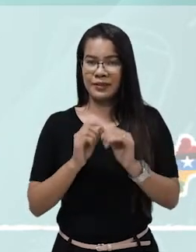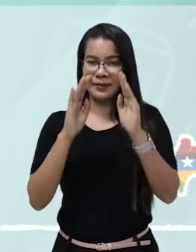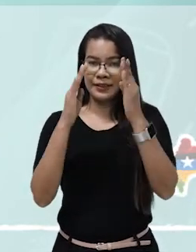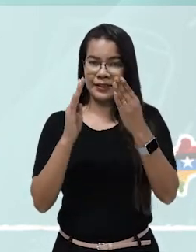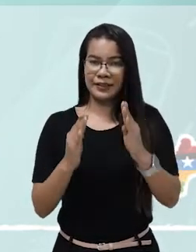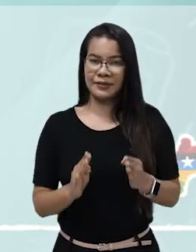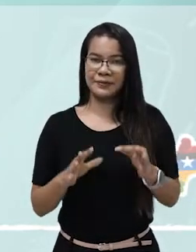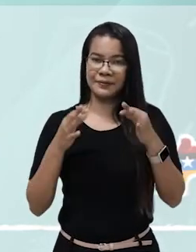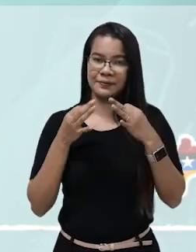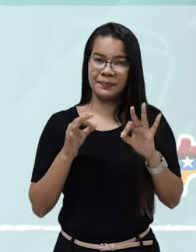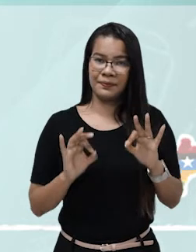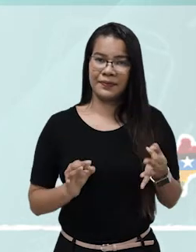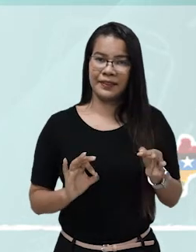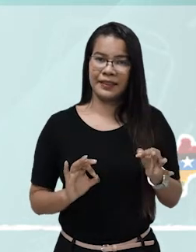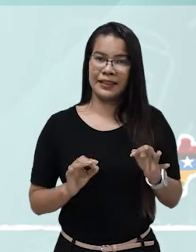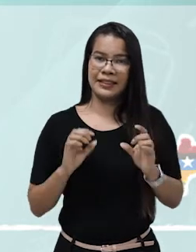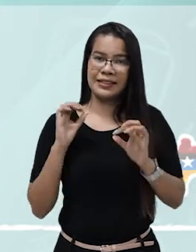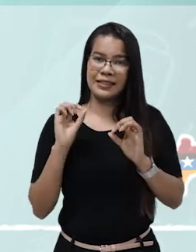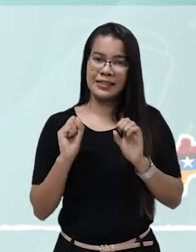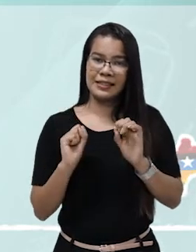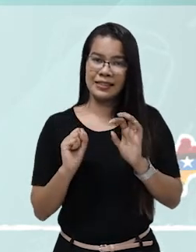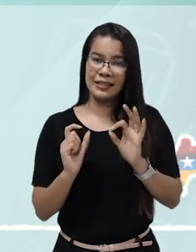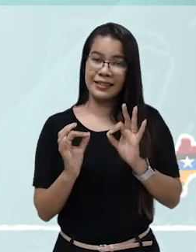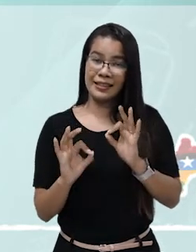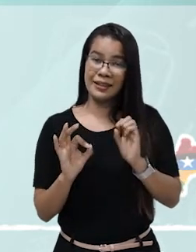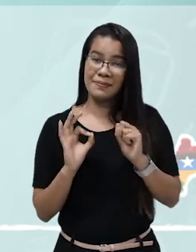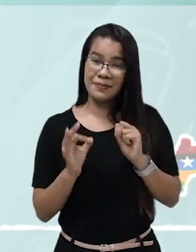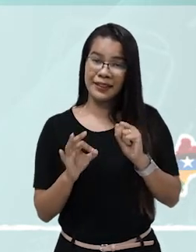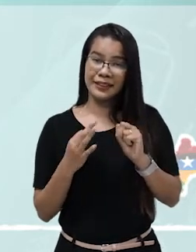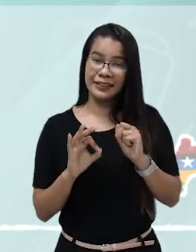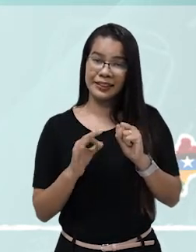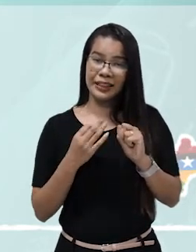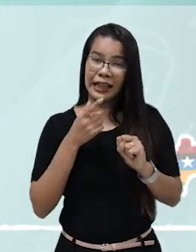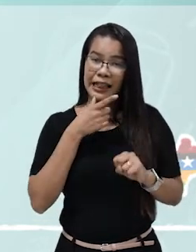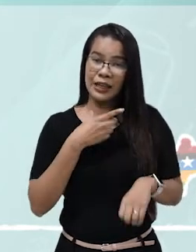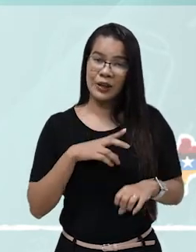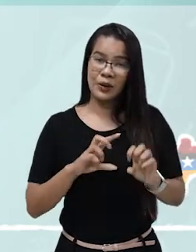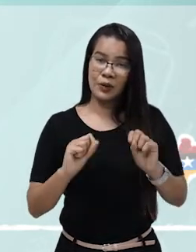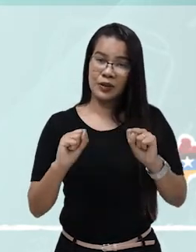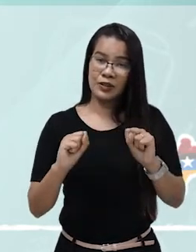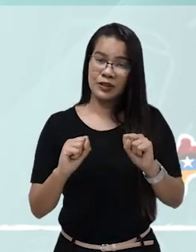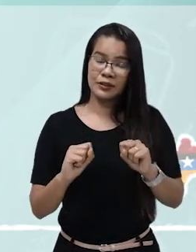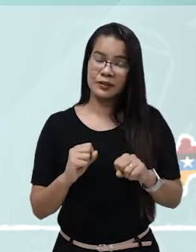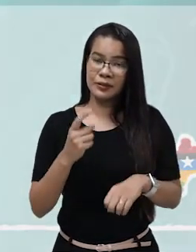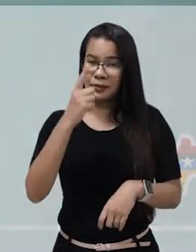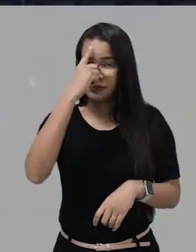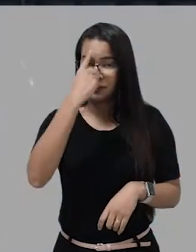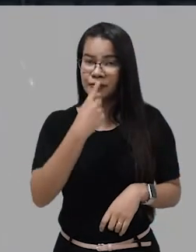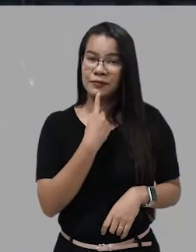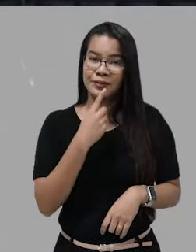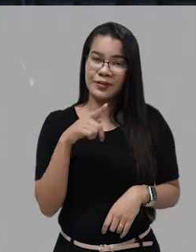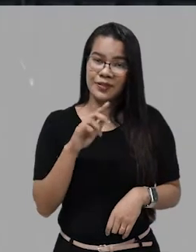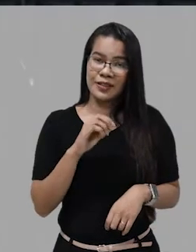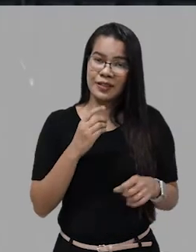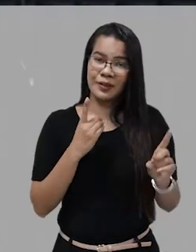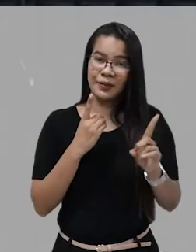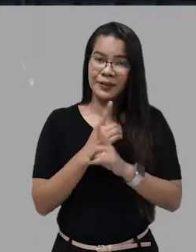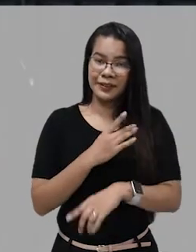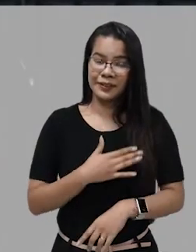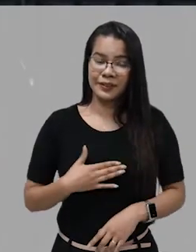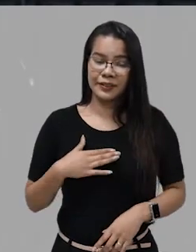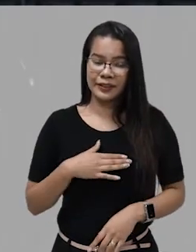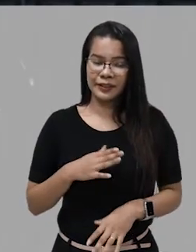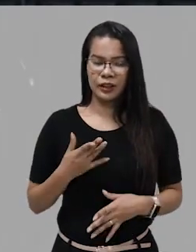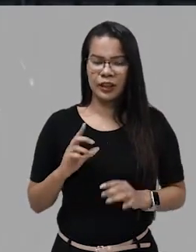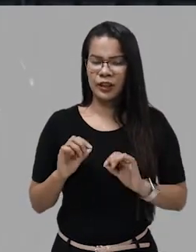análise sintática, semântica, linguística desse meme ou dessa figurinha que você encontrou e que você gostou. Então,